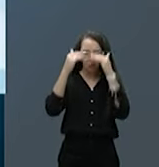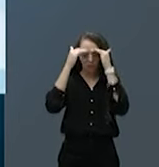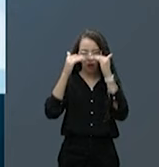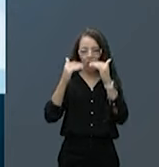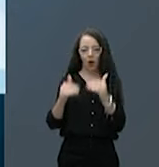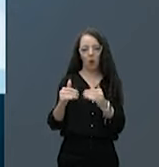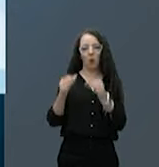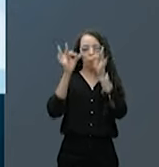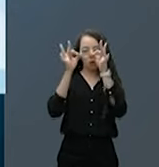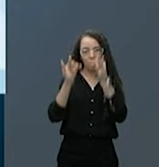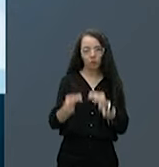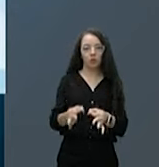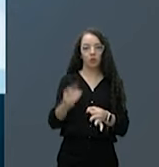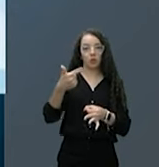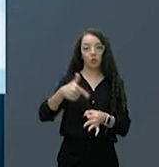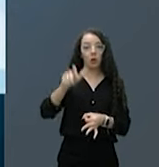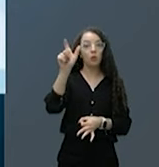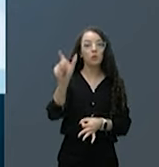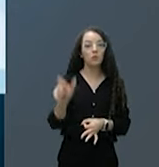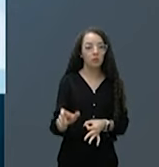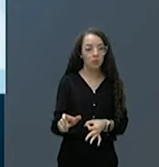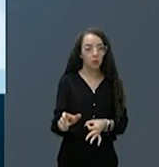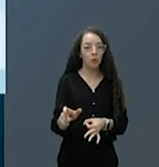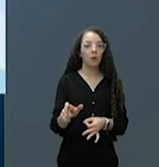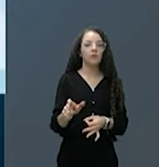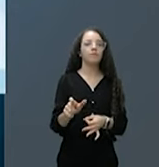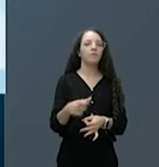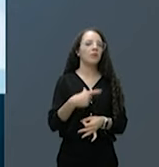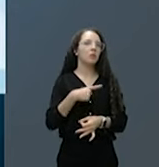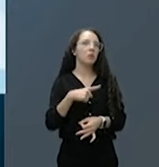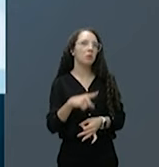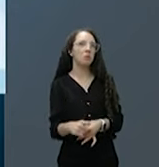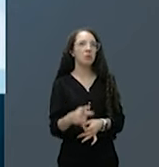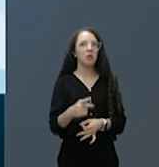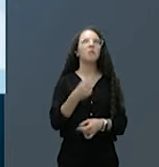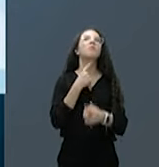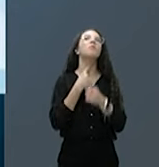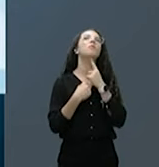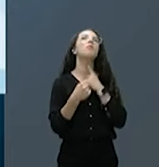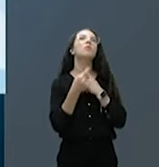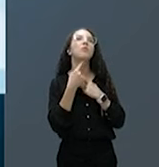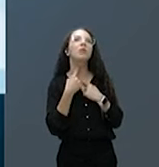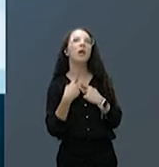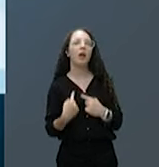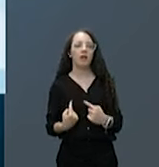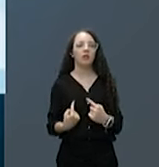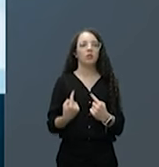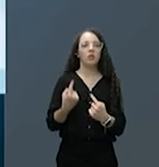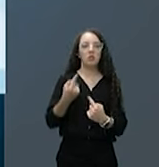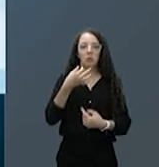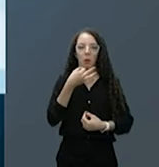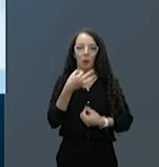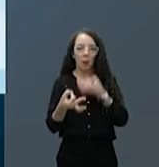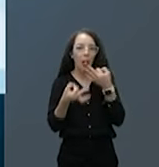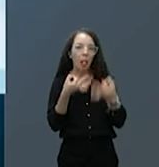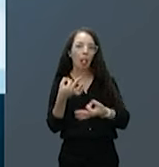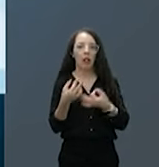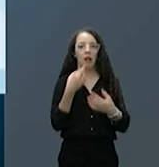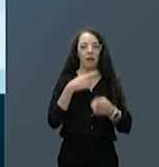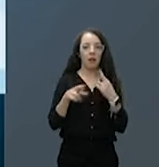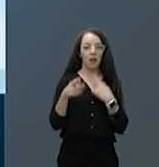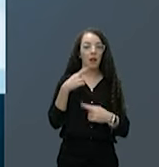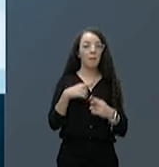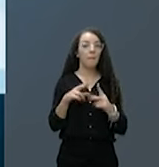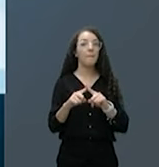no caso, verifica-se que não houve a intenção de crítica, como pretende aduzir a parte contrária, e sim o dolo específico